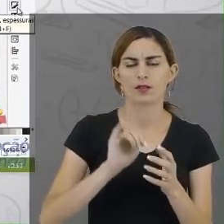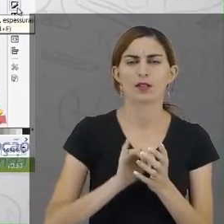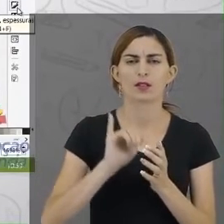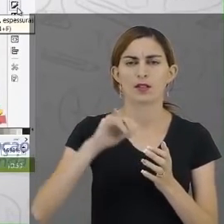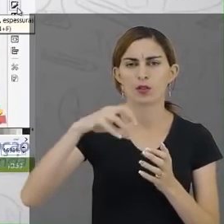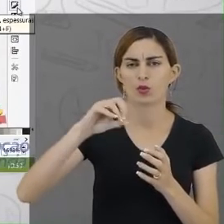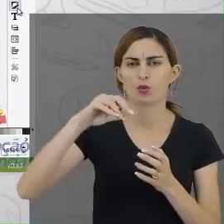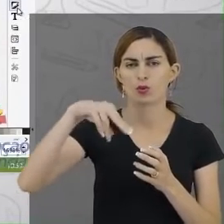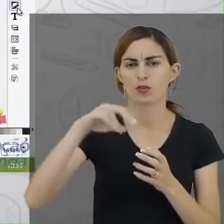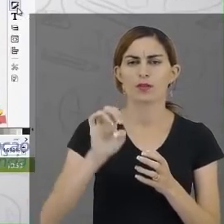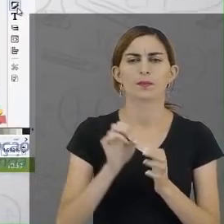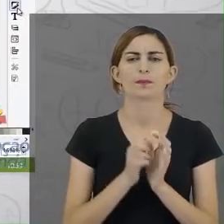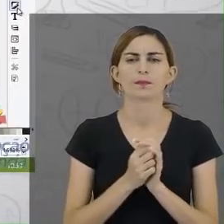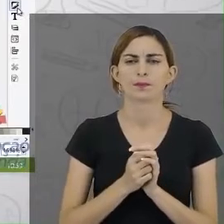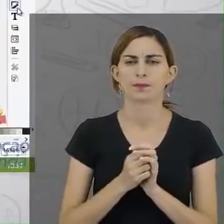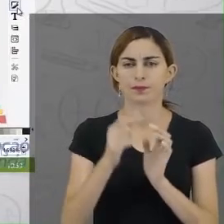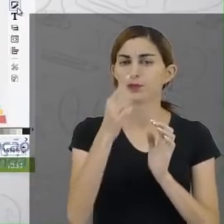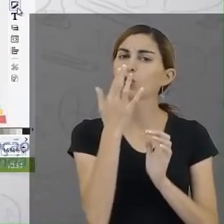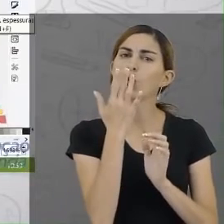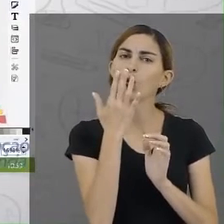neste ícone.